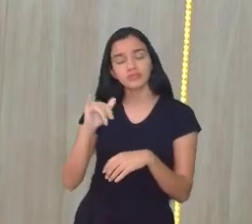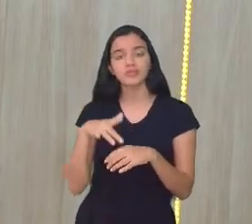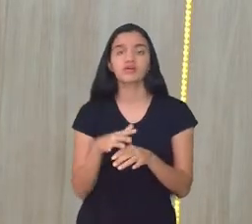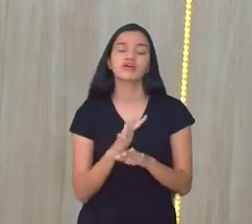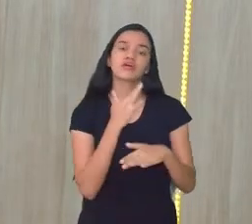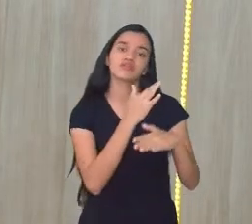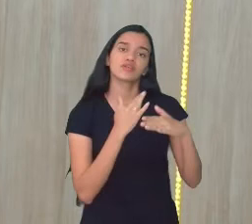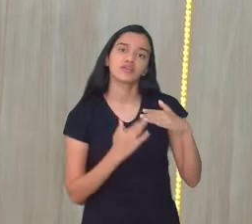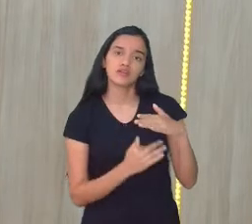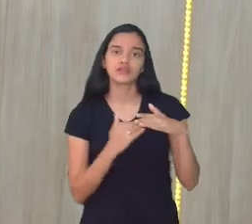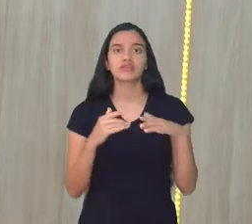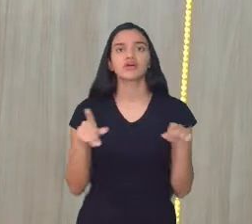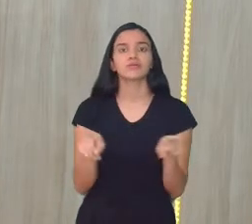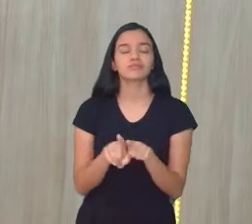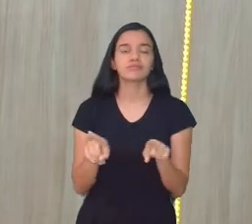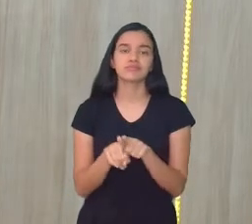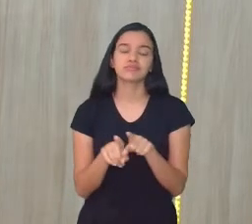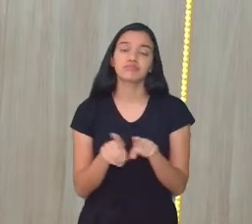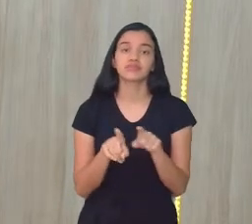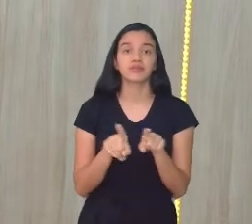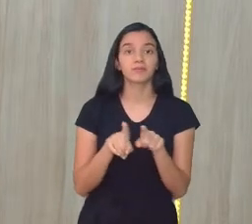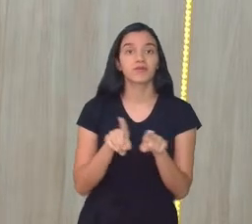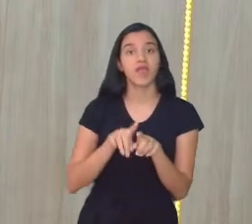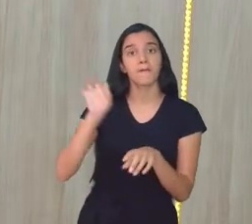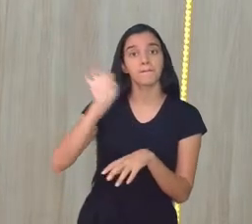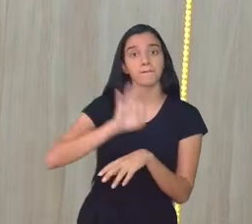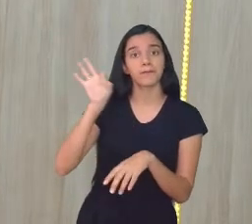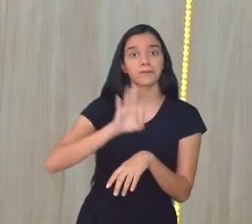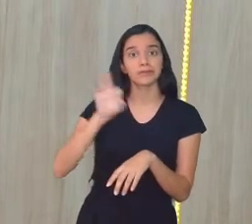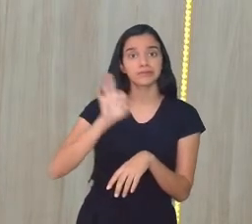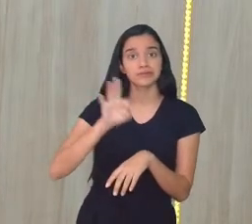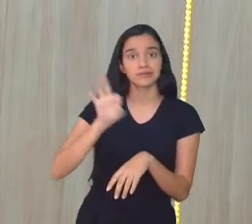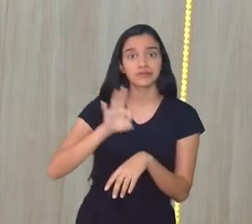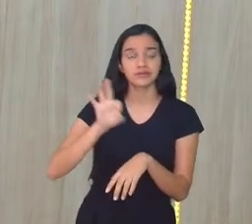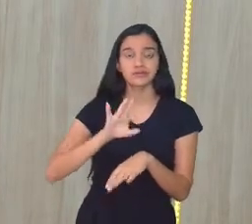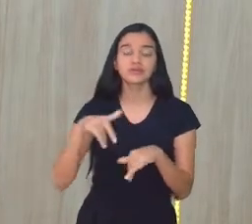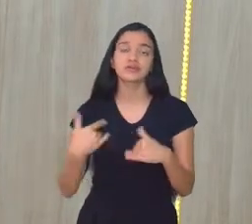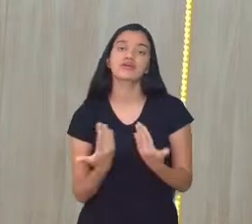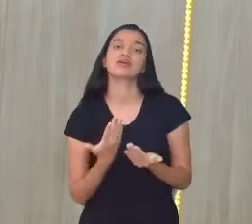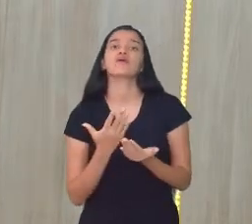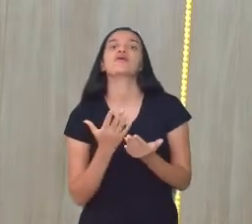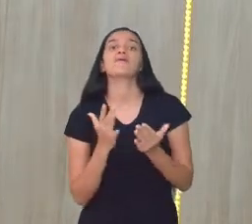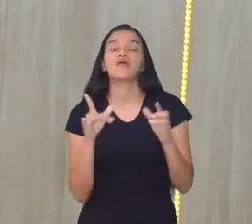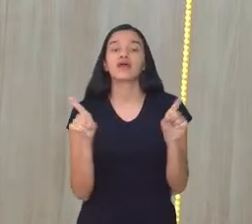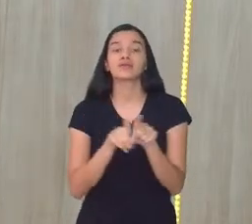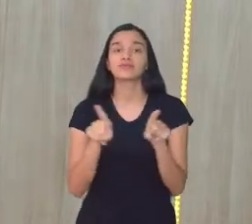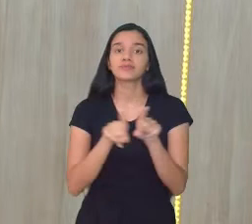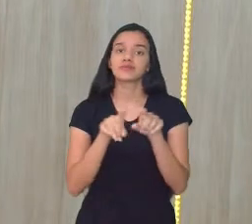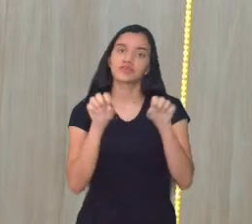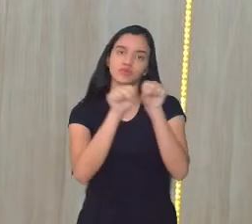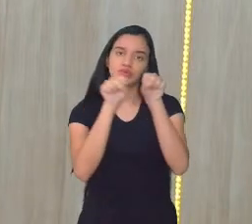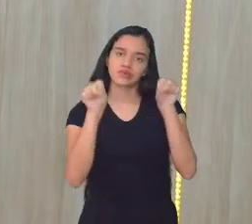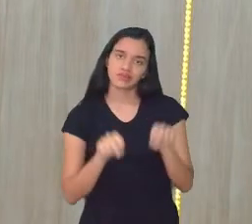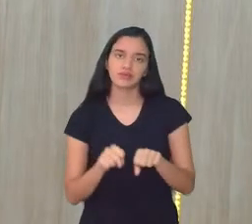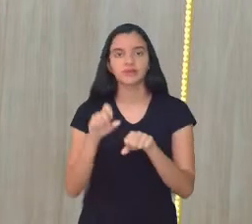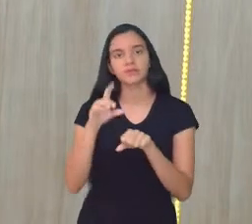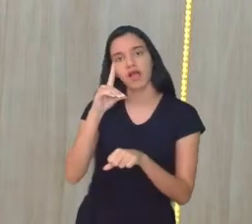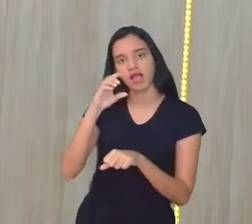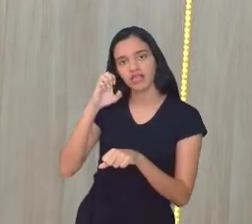fração, porcentagem, tem a ver com soma também, decomposição numérica, sistema